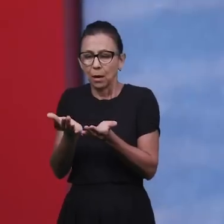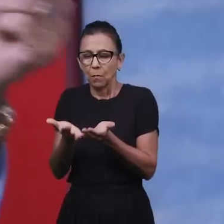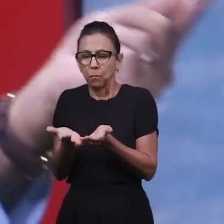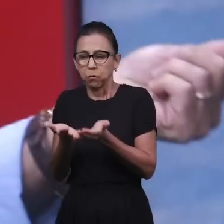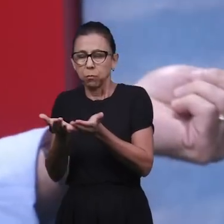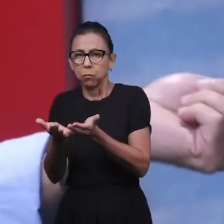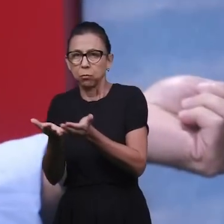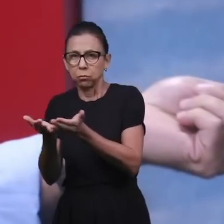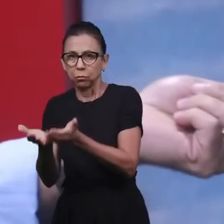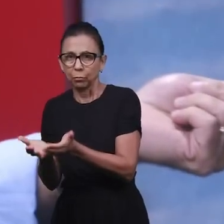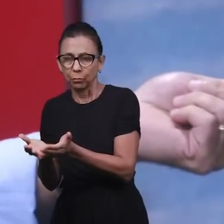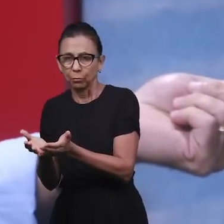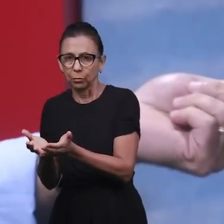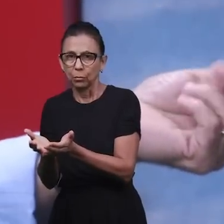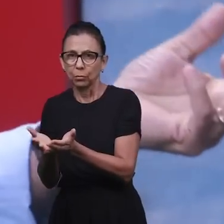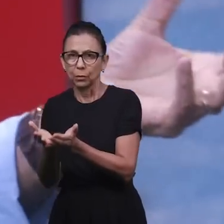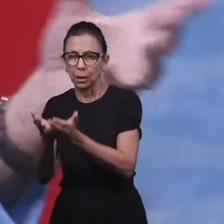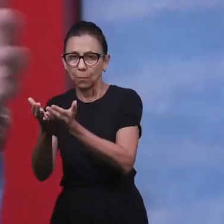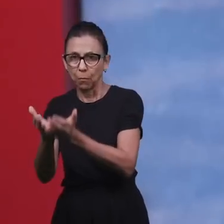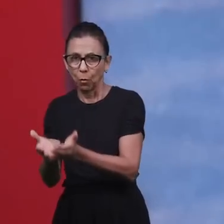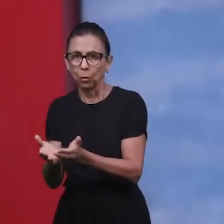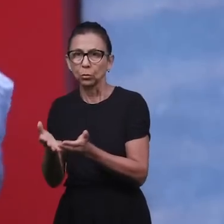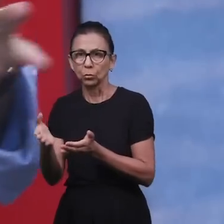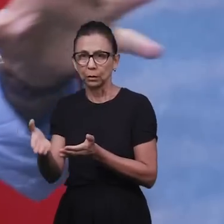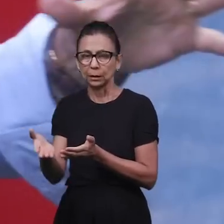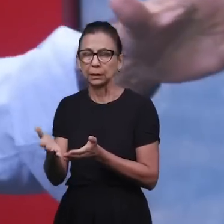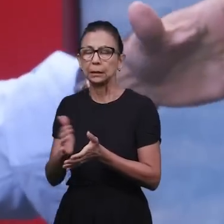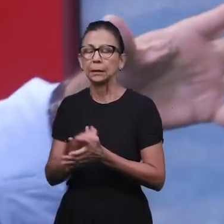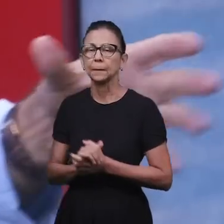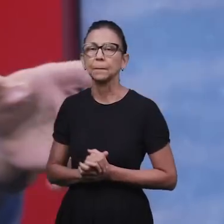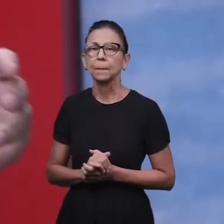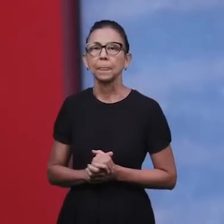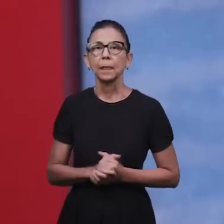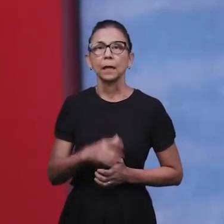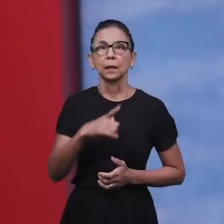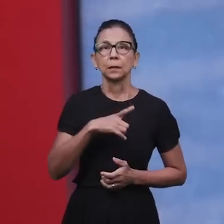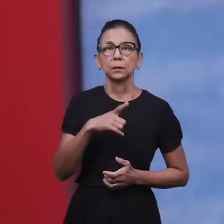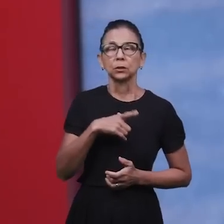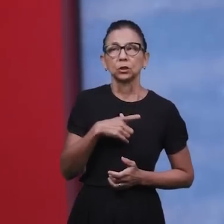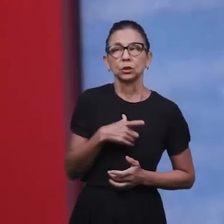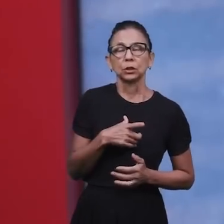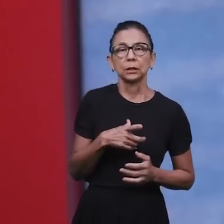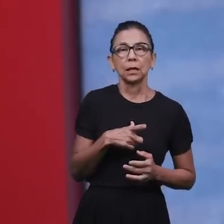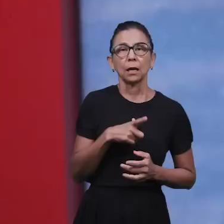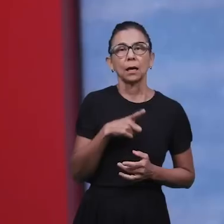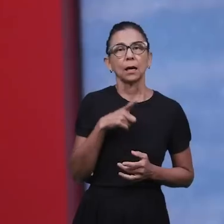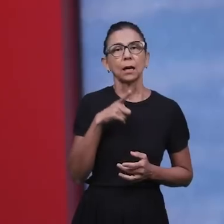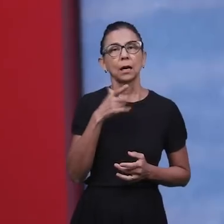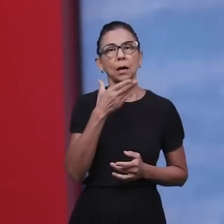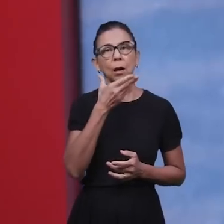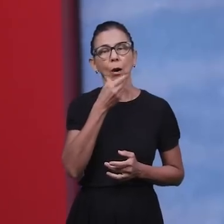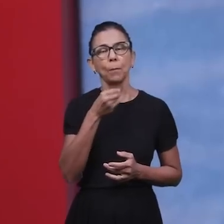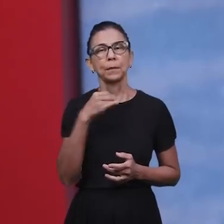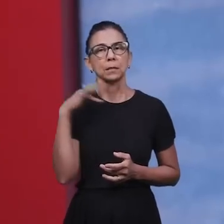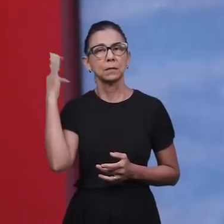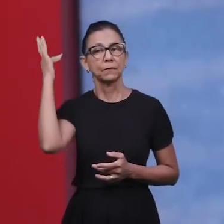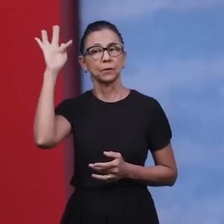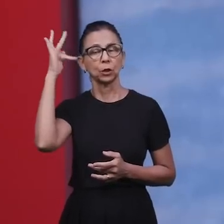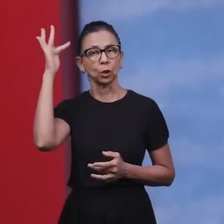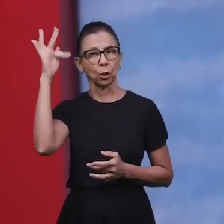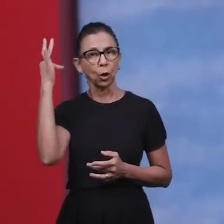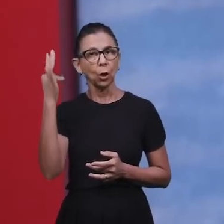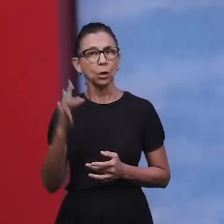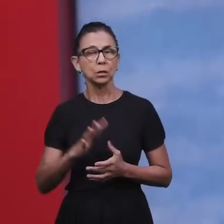só perdia para Atenas. Então, estavam filósofos e, além disso, era um